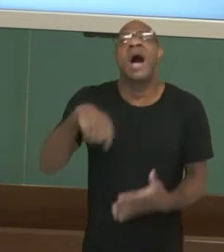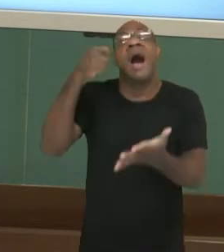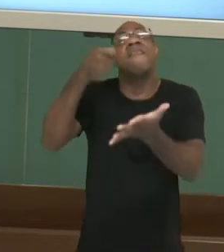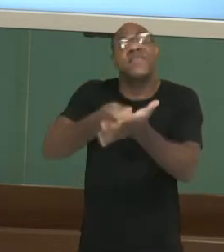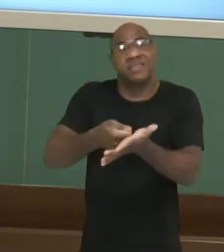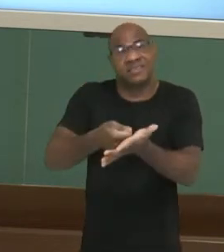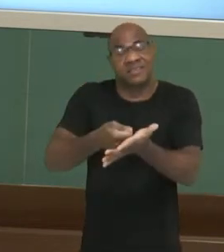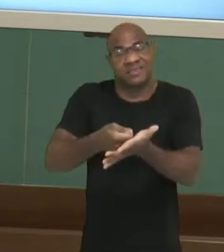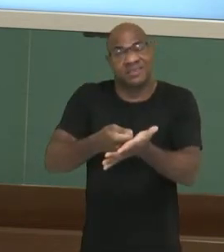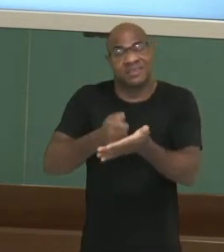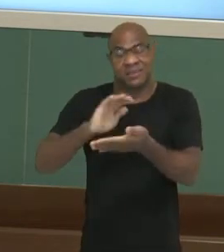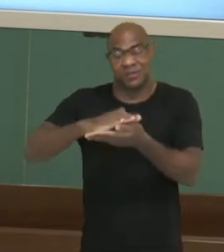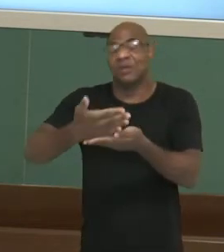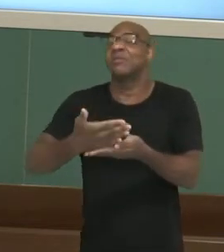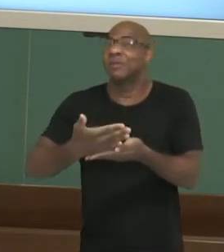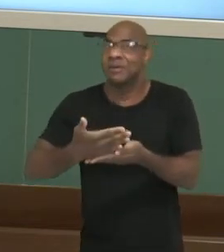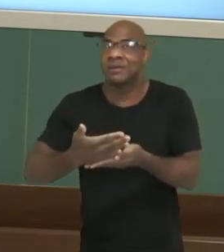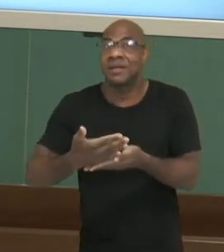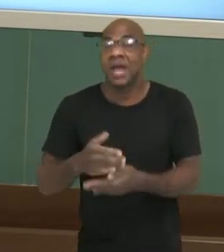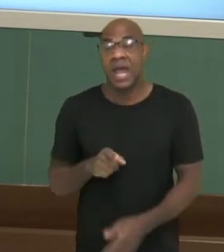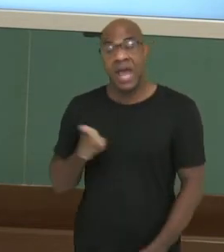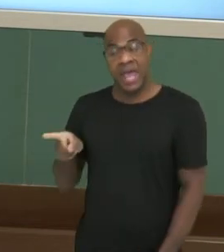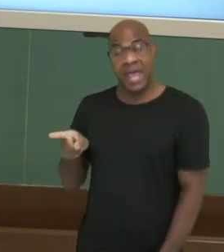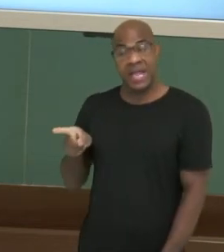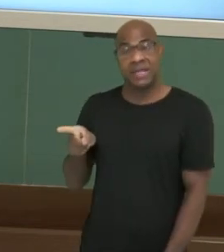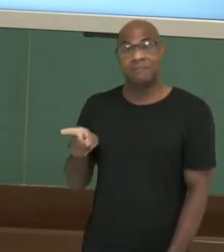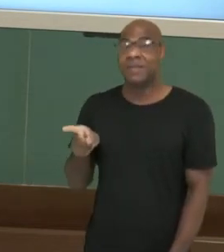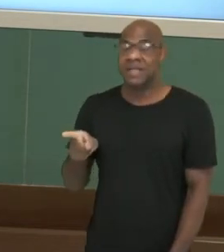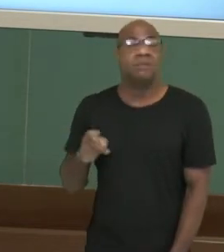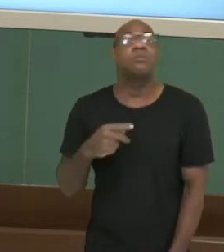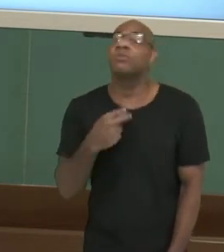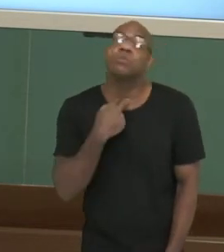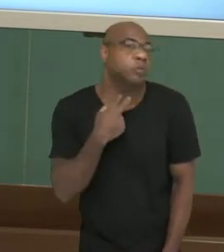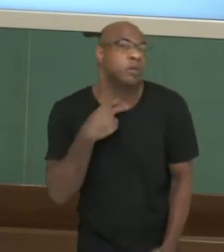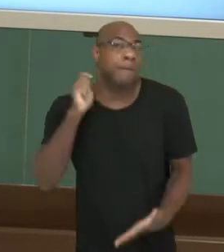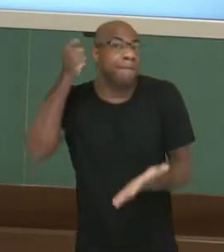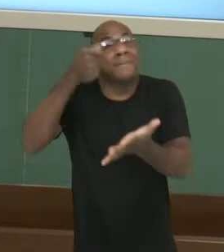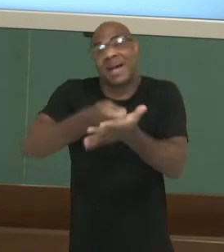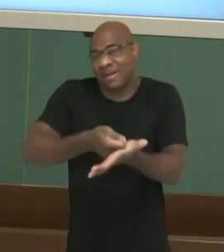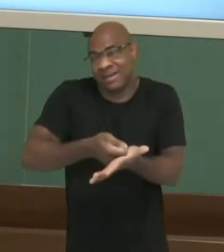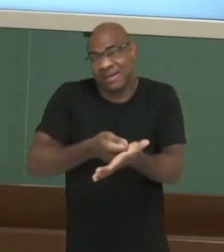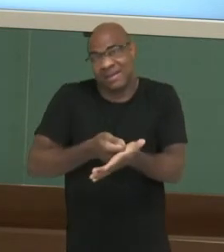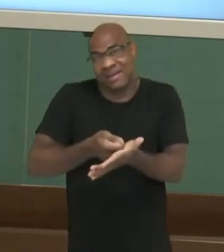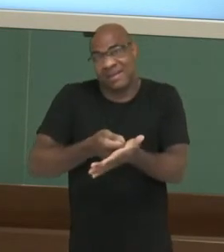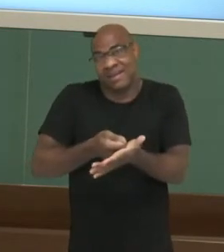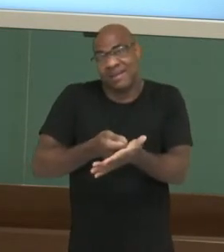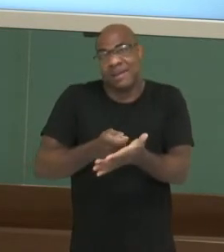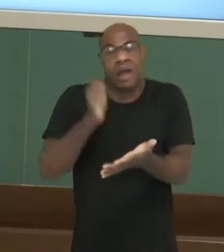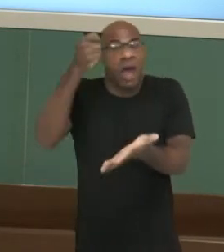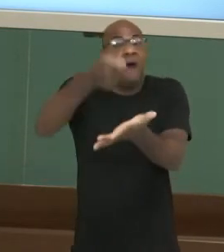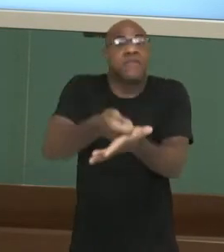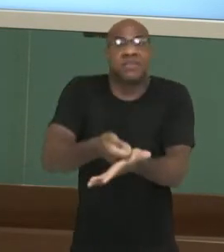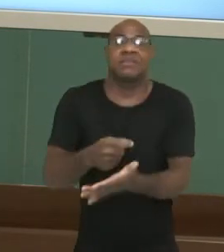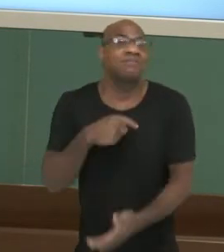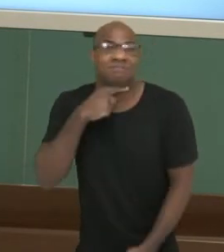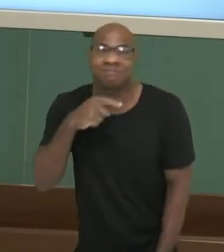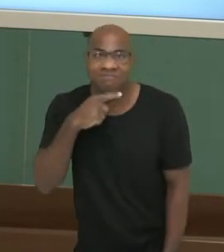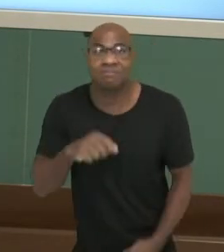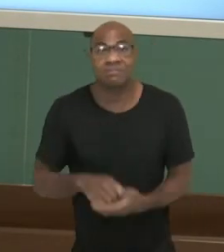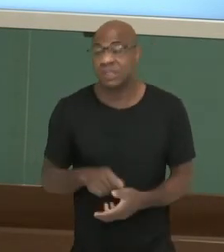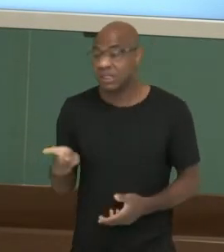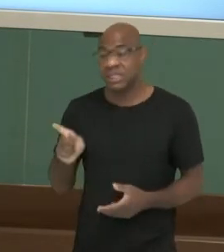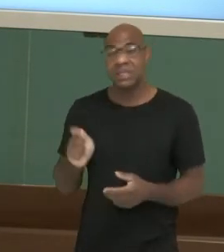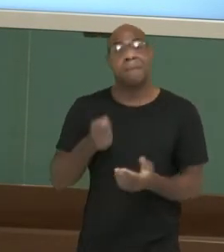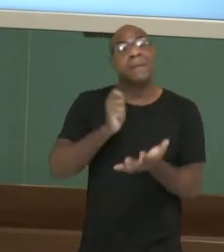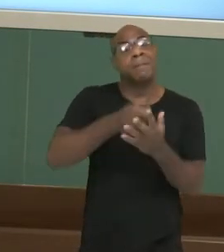Ele já chegou falando que não podia comprar à vista, então nem falaram para ele o valor. Mas a gente quer saber se ele pagou muito juro